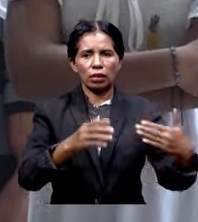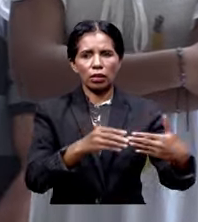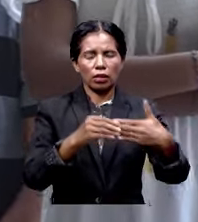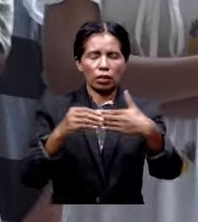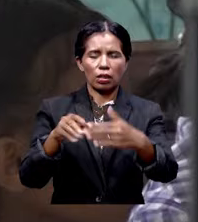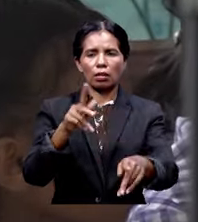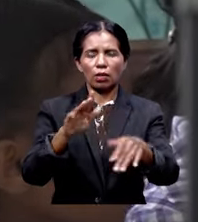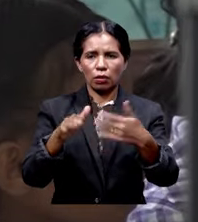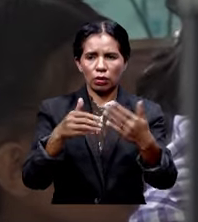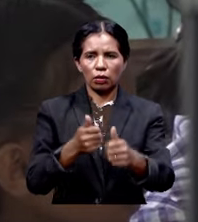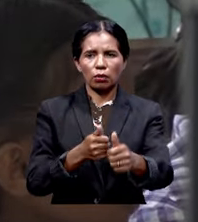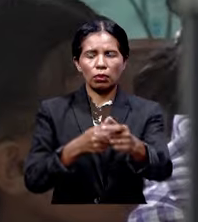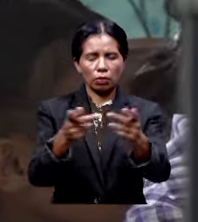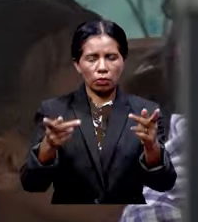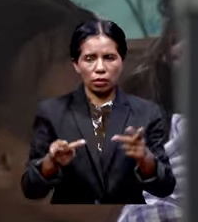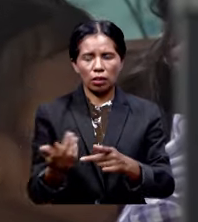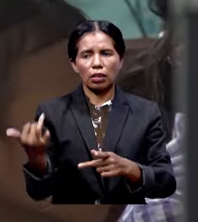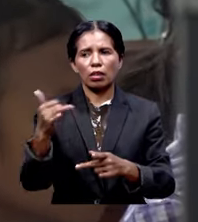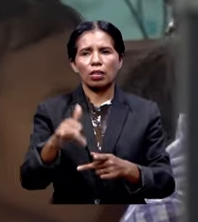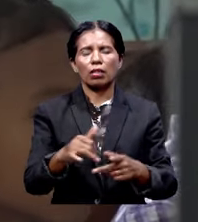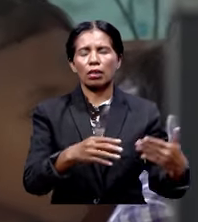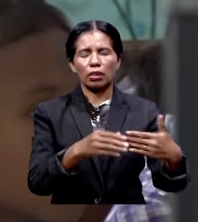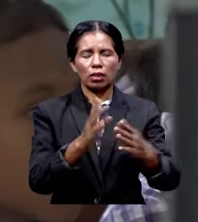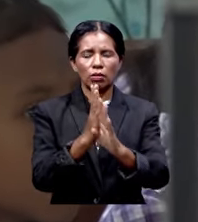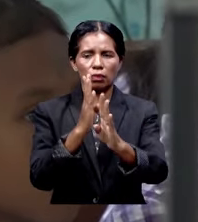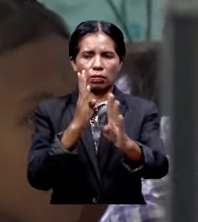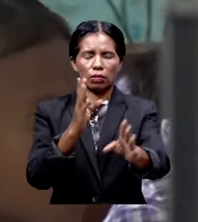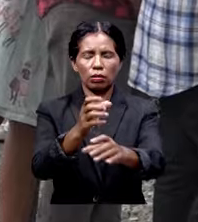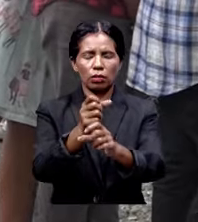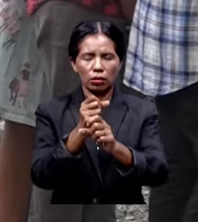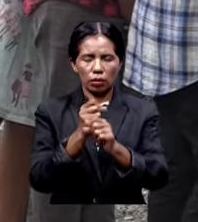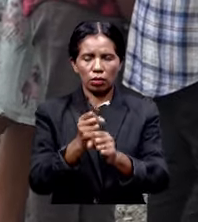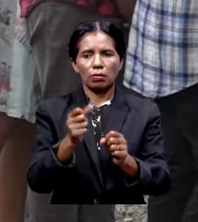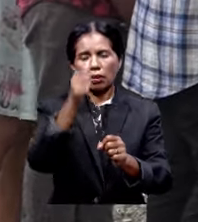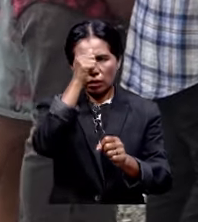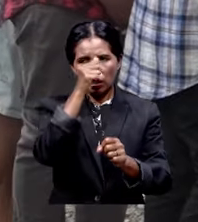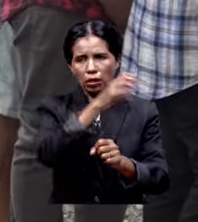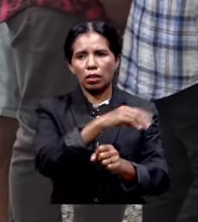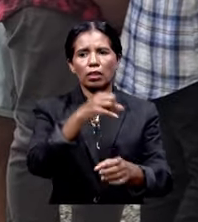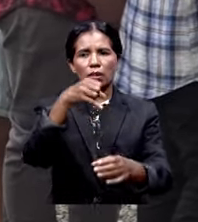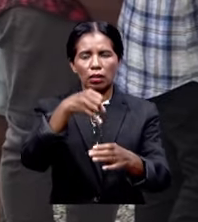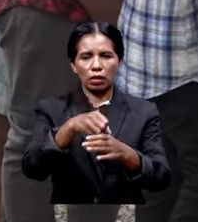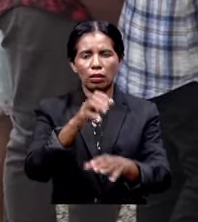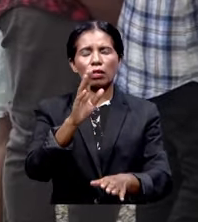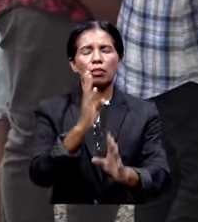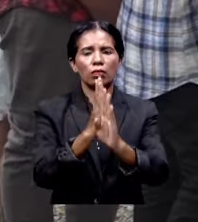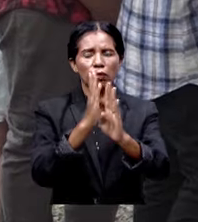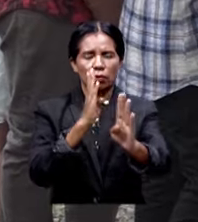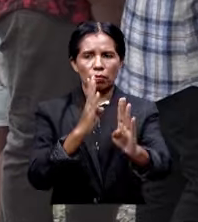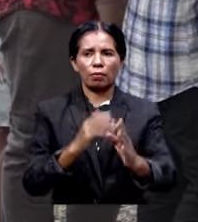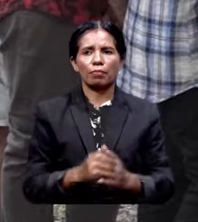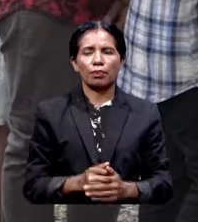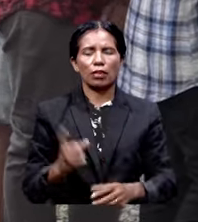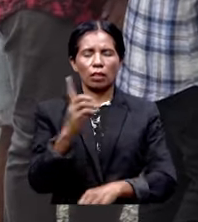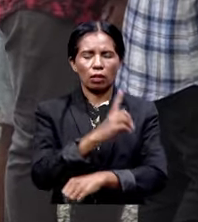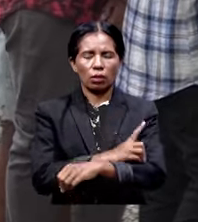Sranicira, onde a prensa fata em mamuc, de rise formatura, onde o sinal cinzas inclui e a formatura comunhão. Loron